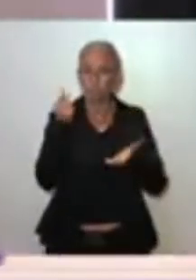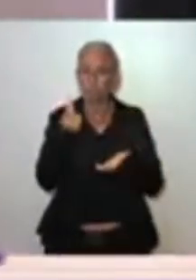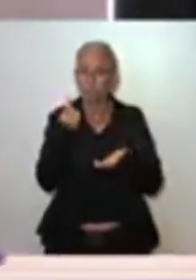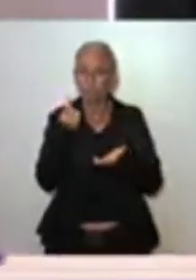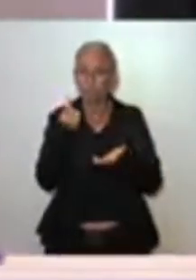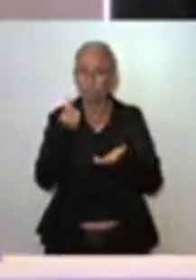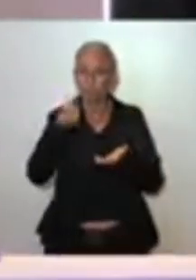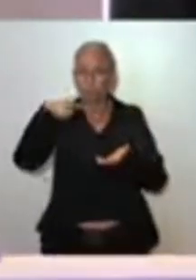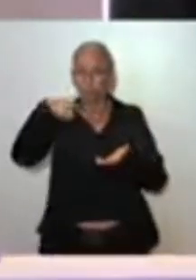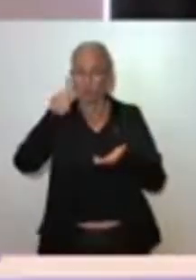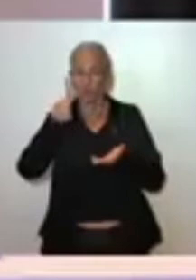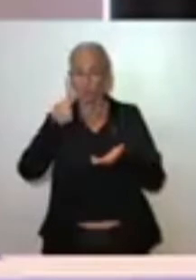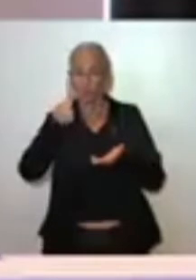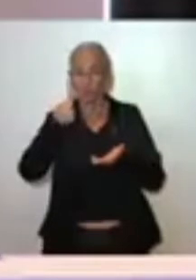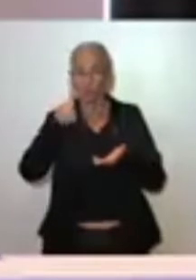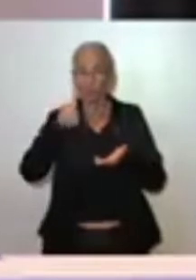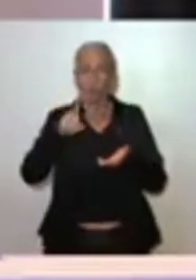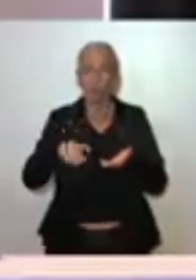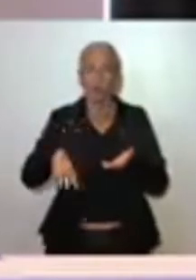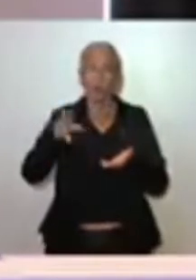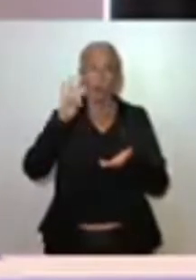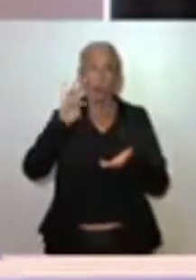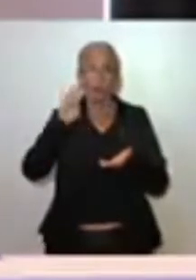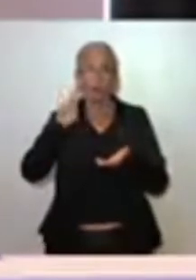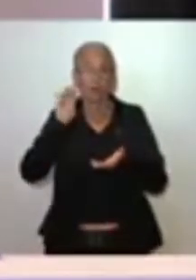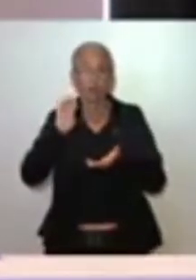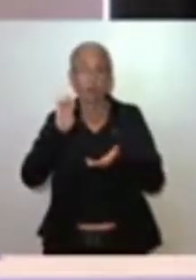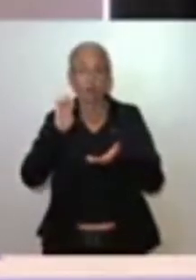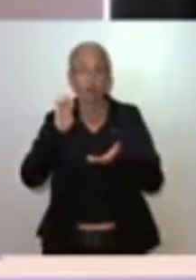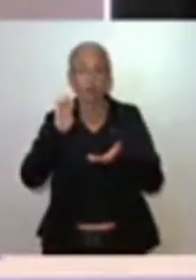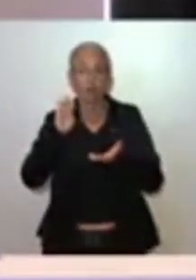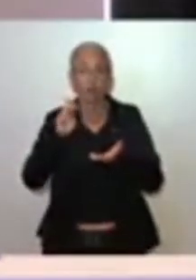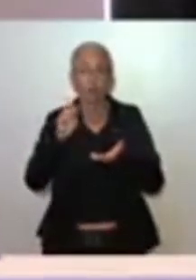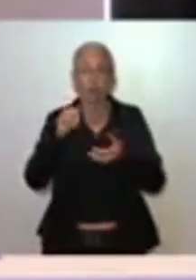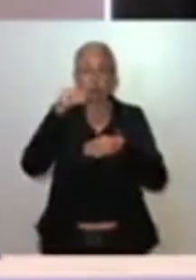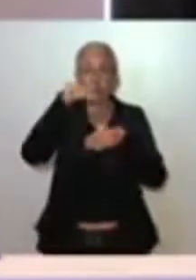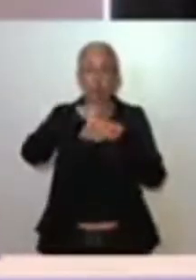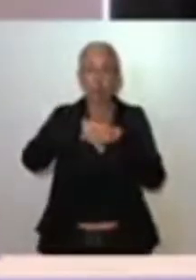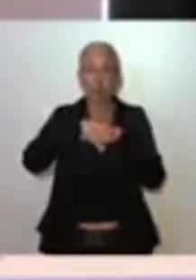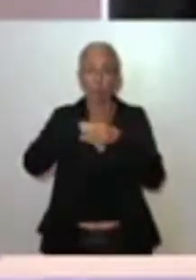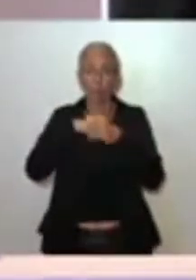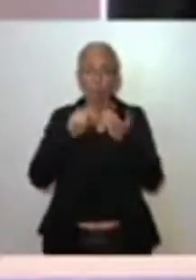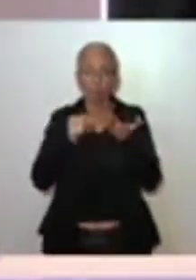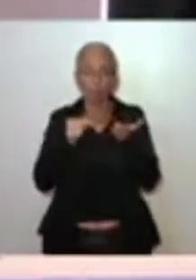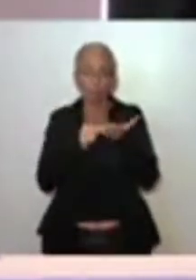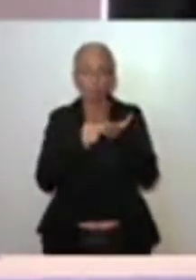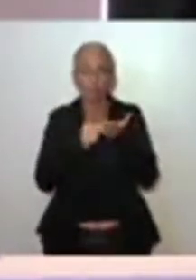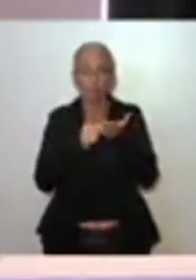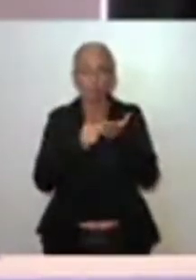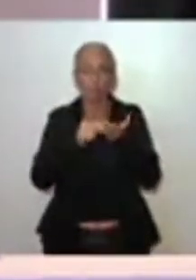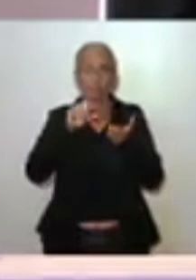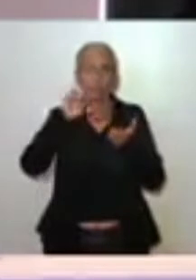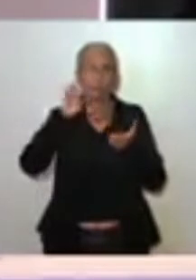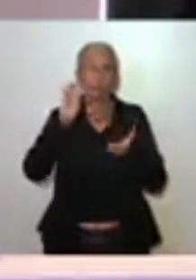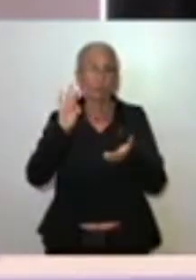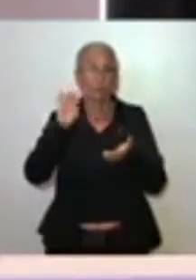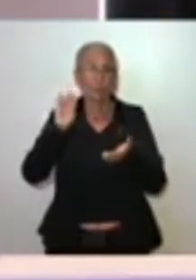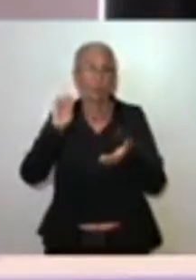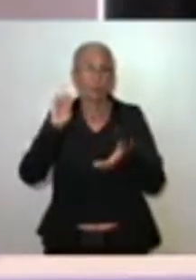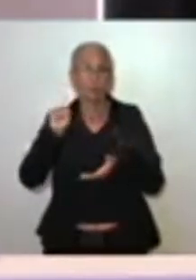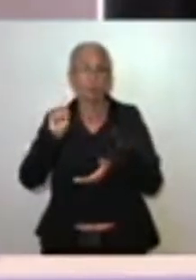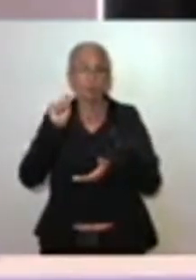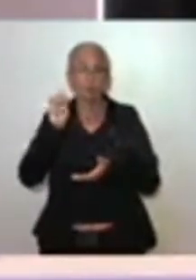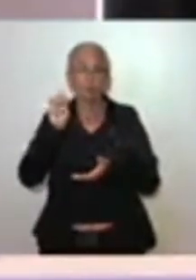eleva-se o pendrive até o tre e dali por um sistema interno é enviado para o TSE e o